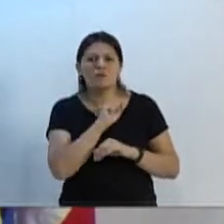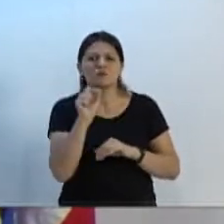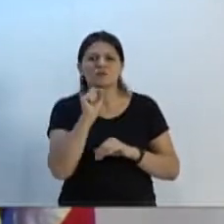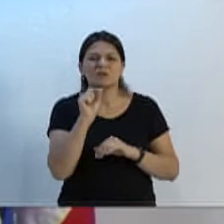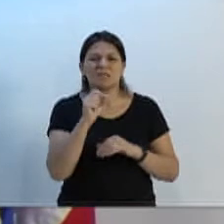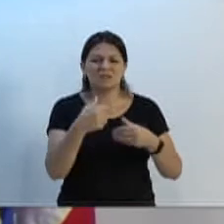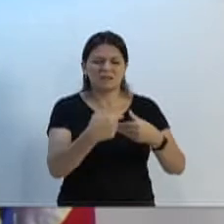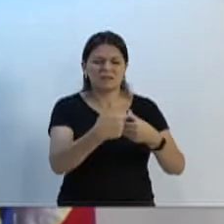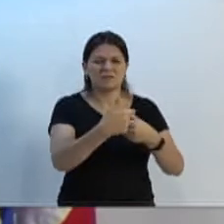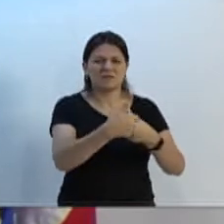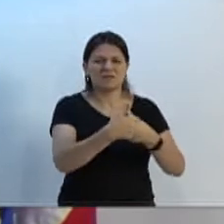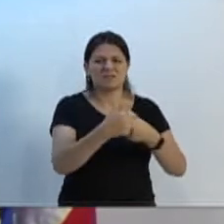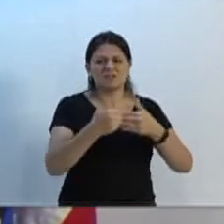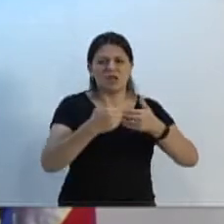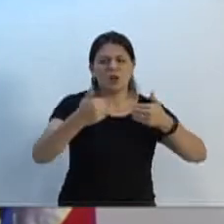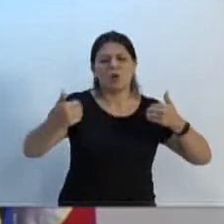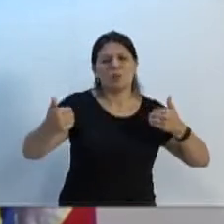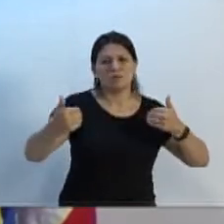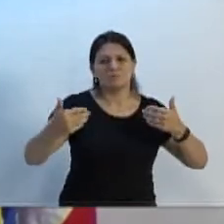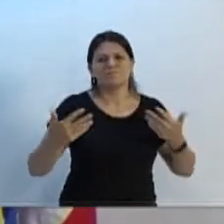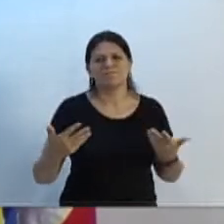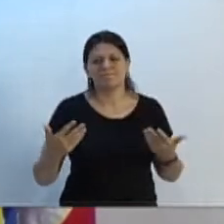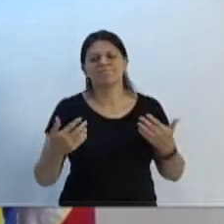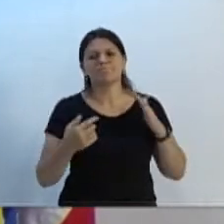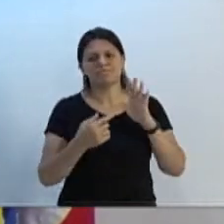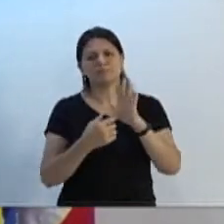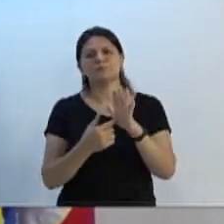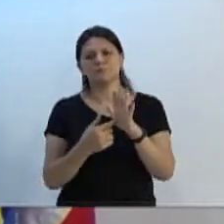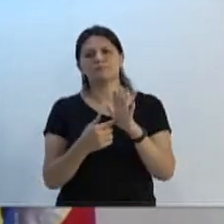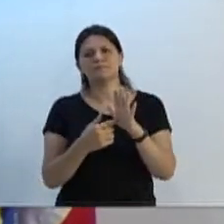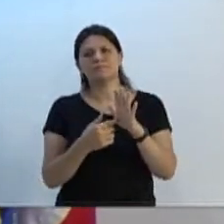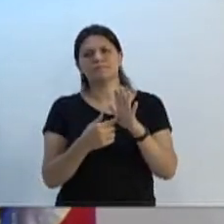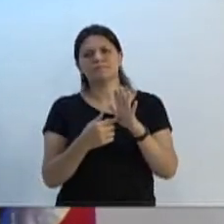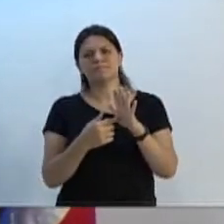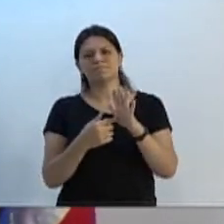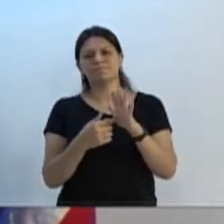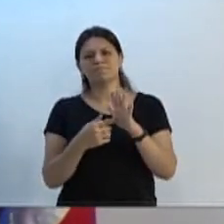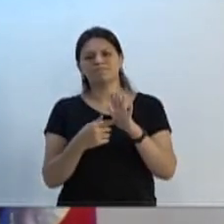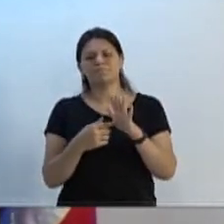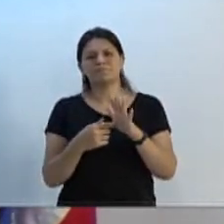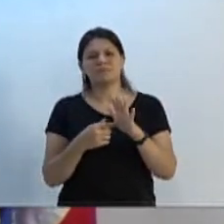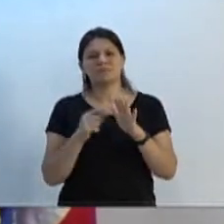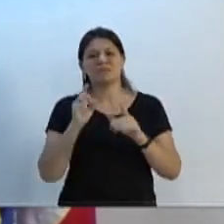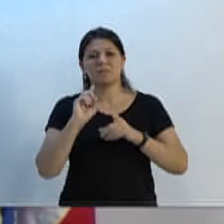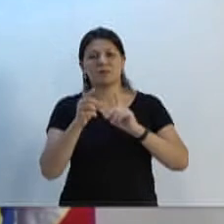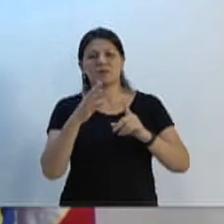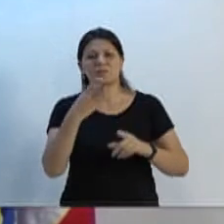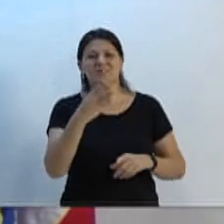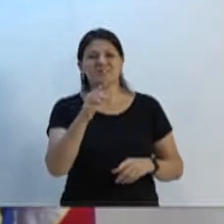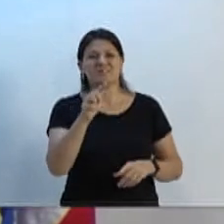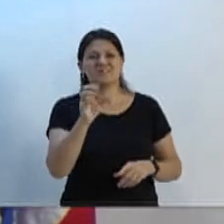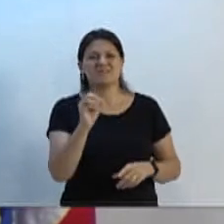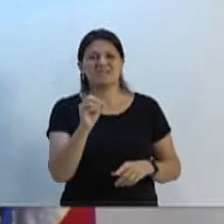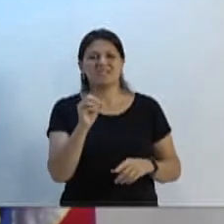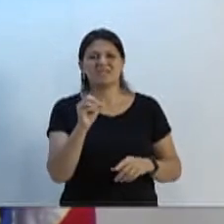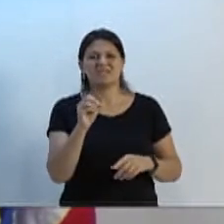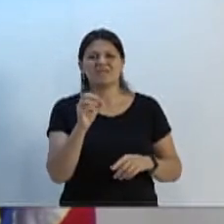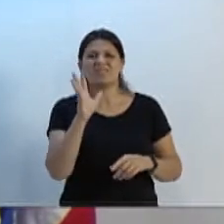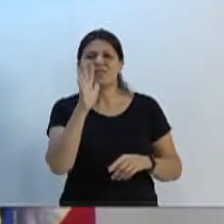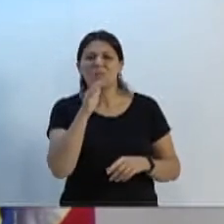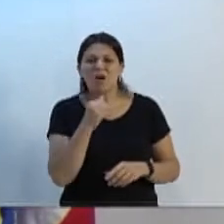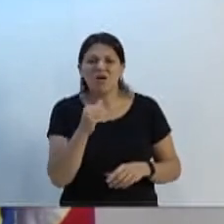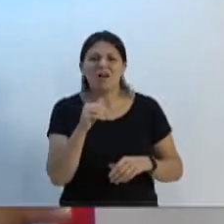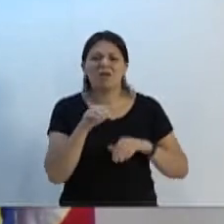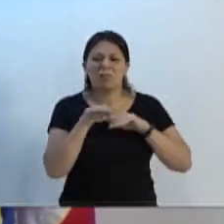mais distantes ou seja demonstrando efetivamente de que a 470 é um gargalo para a economia